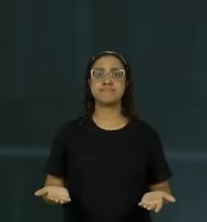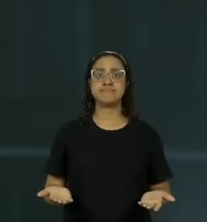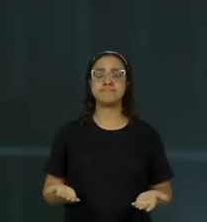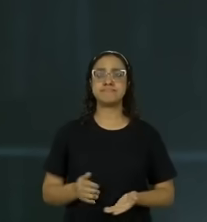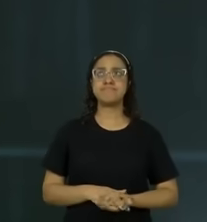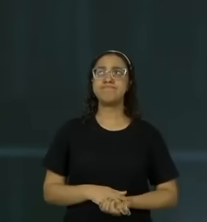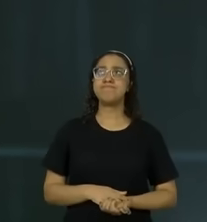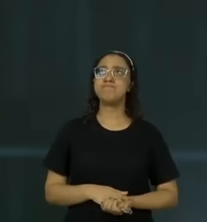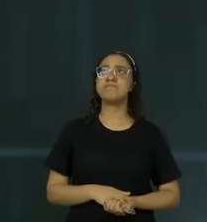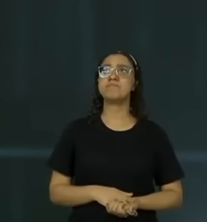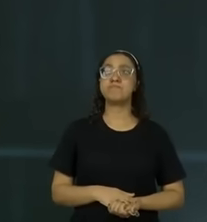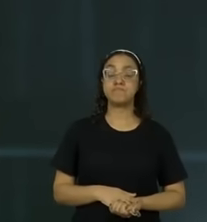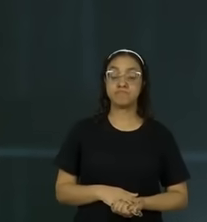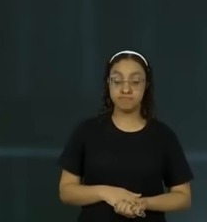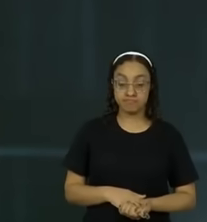Por quê?